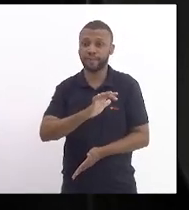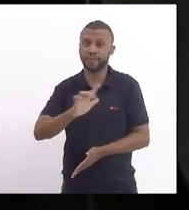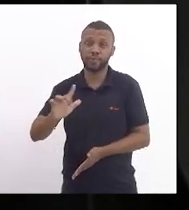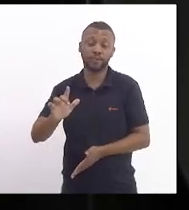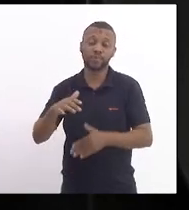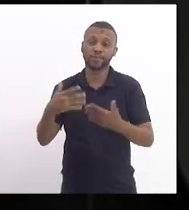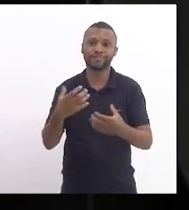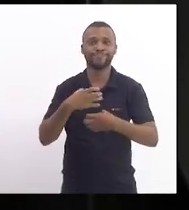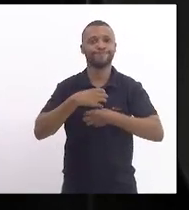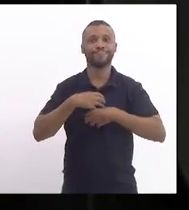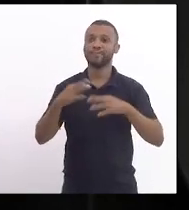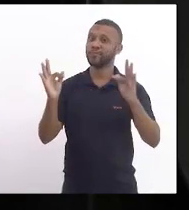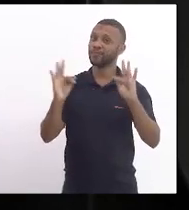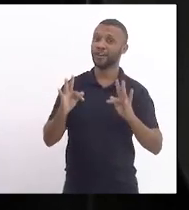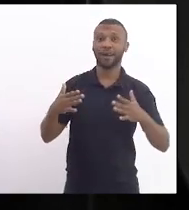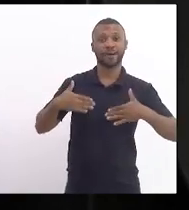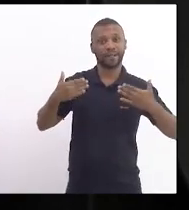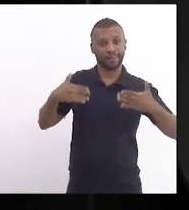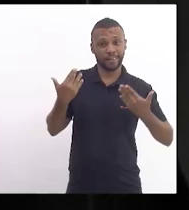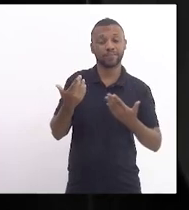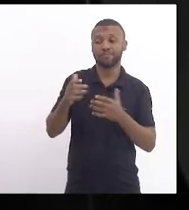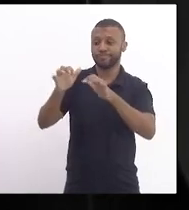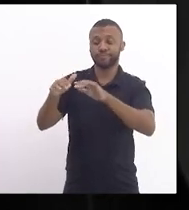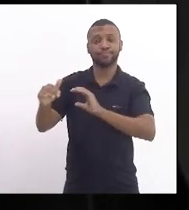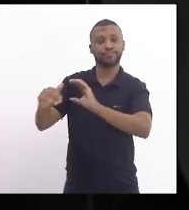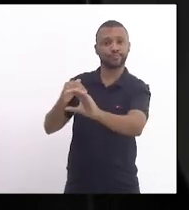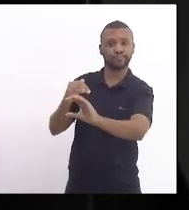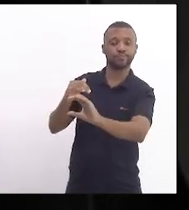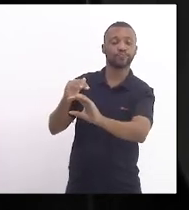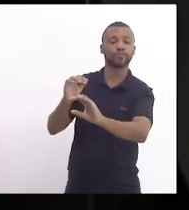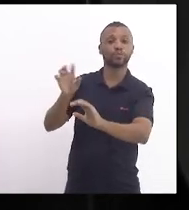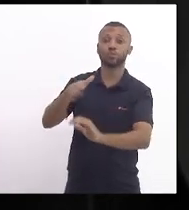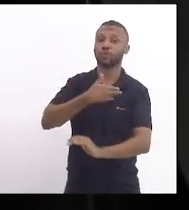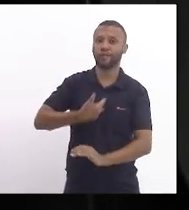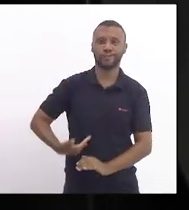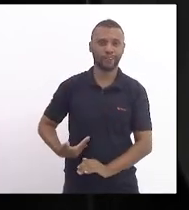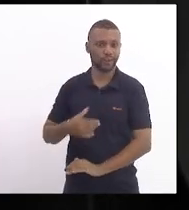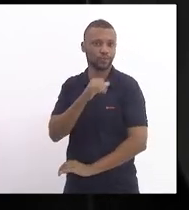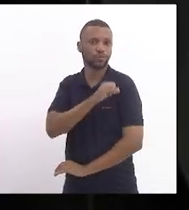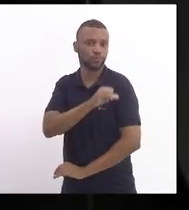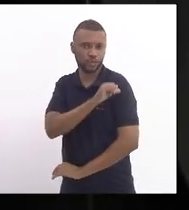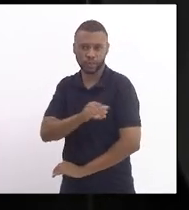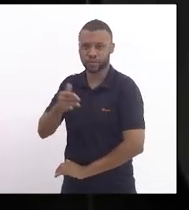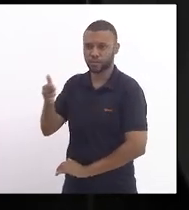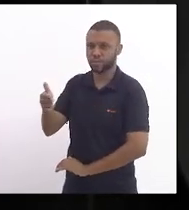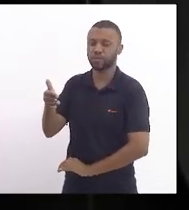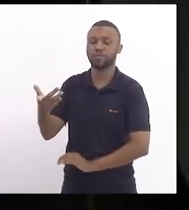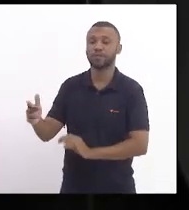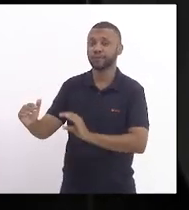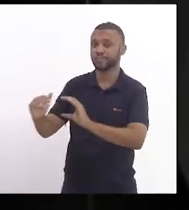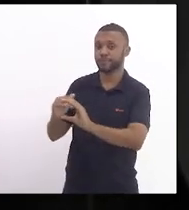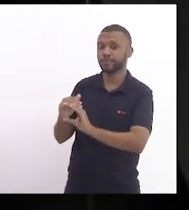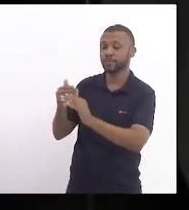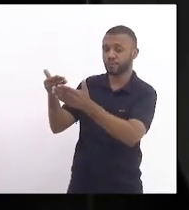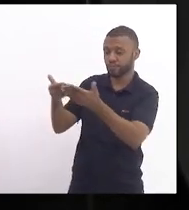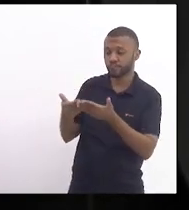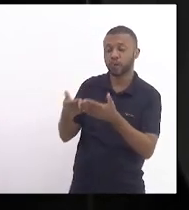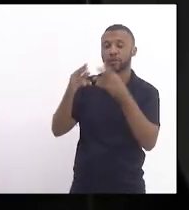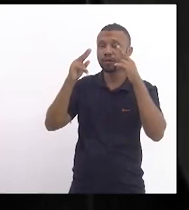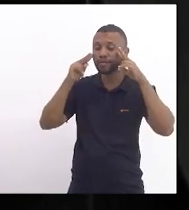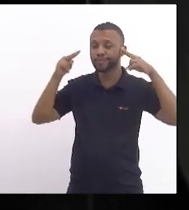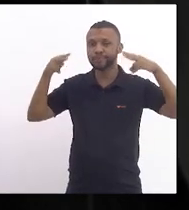particularmente feliz com envio da mensagem do executivo quando traz para essa casa o